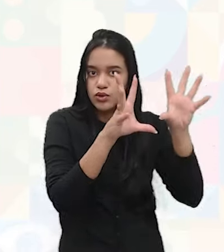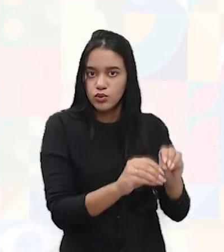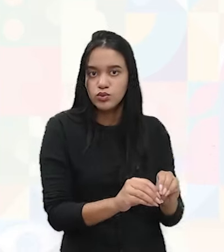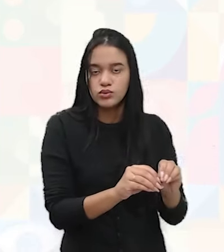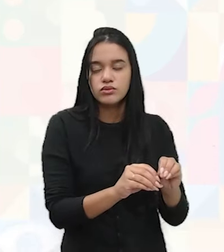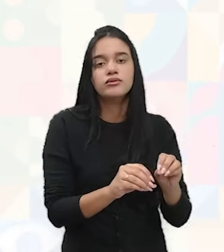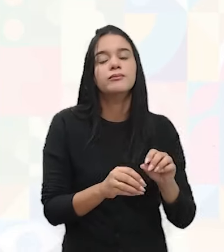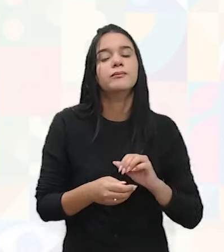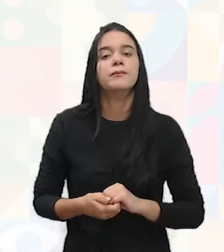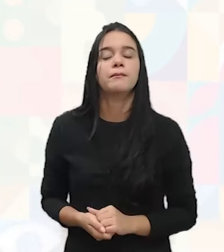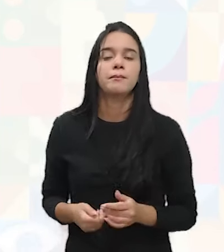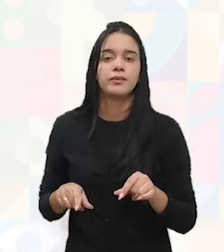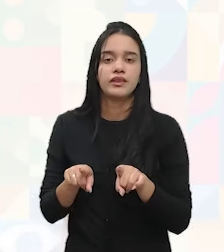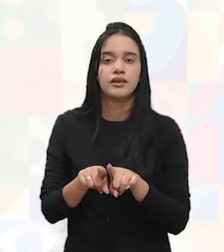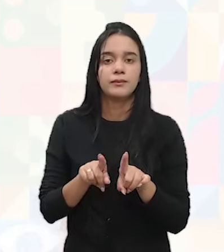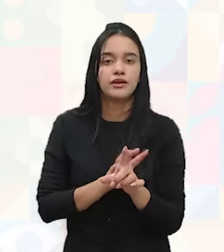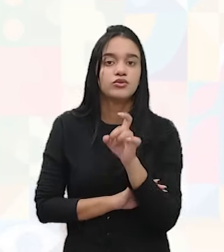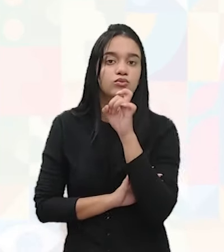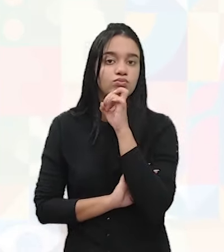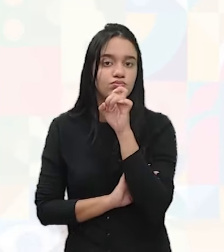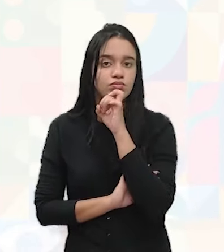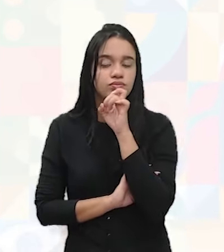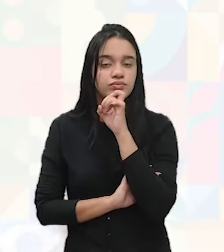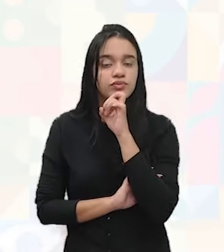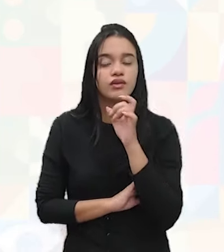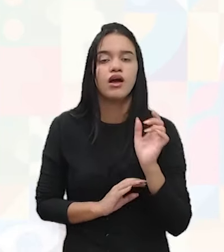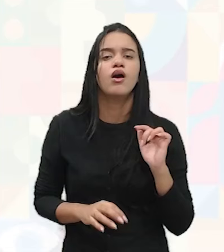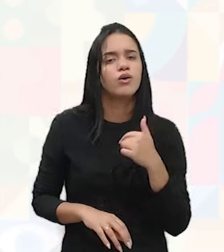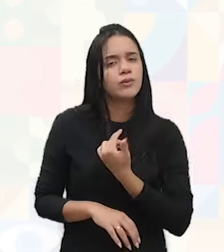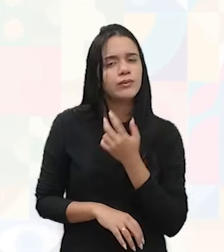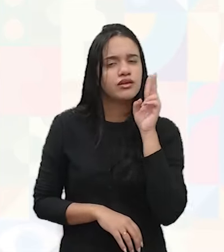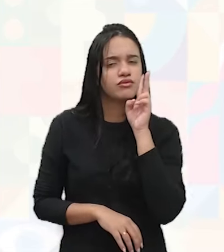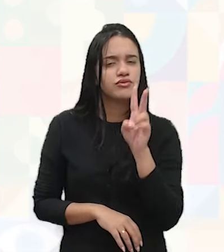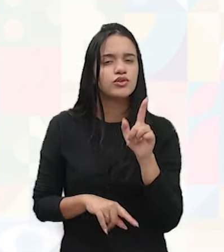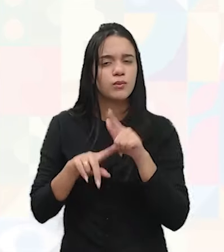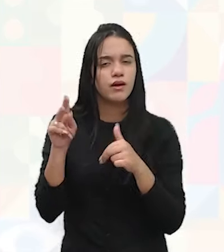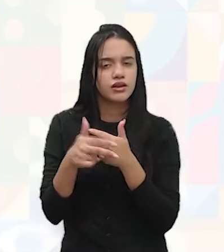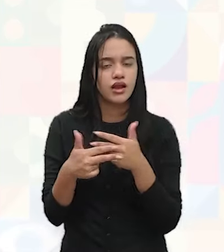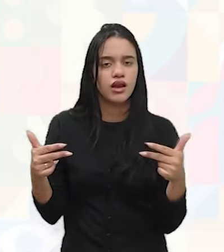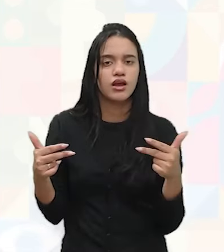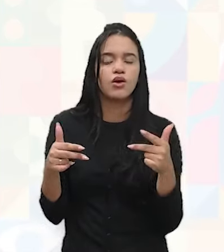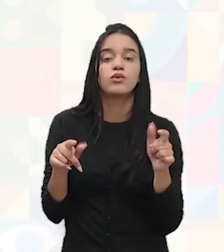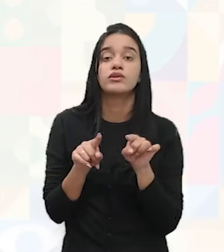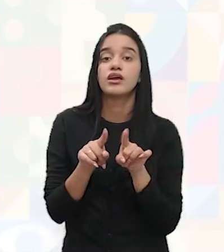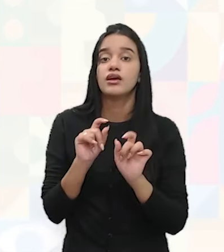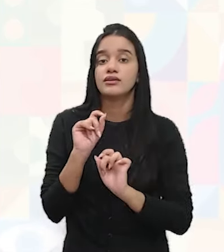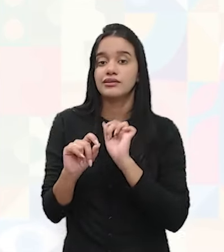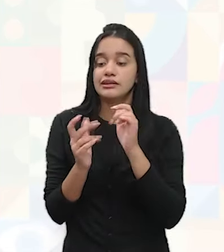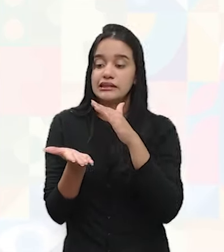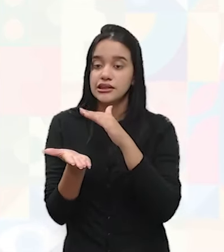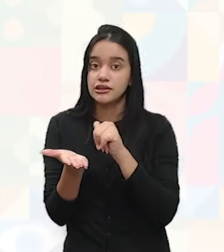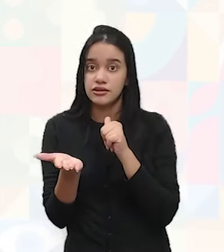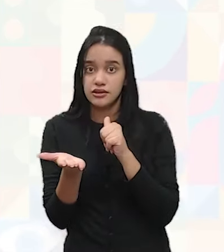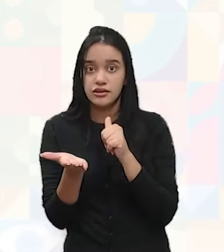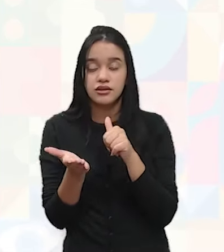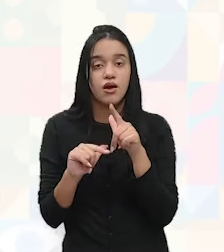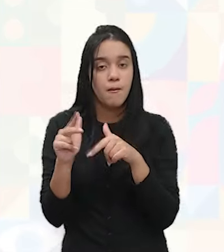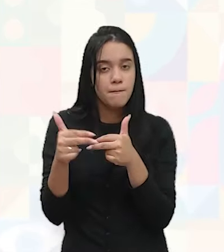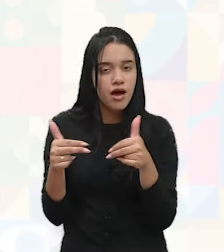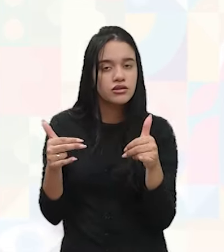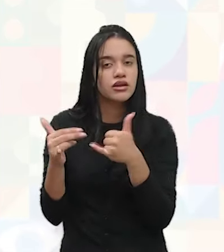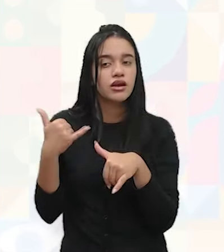abafamento e resfriamento isolamento como a gente bem viu no nosso material é quando a gente retira o material combustível a gente